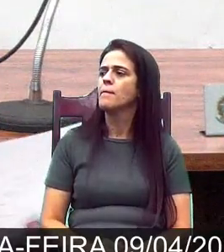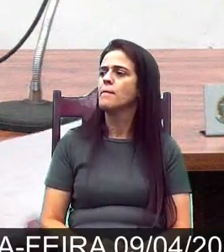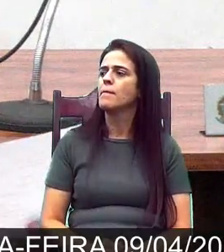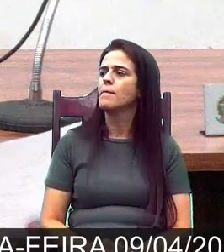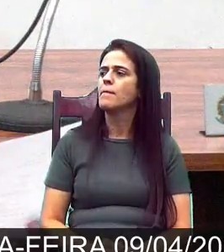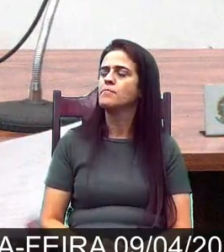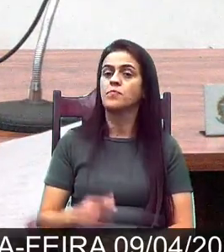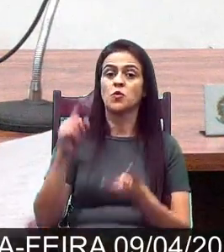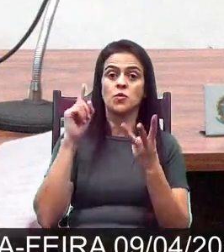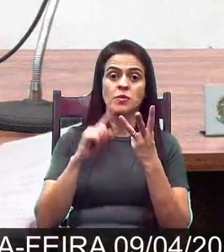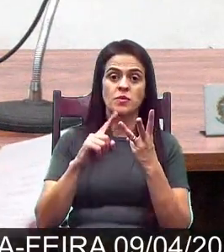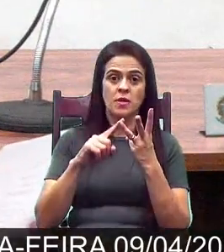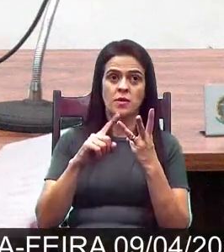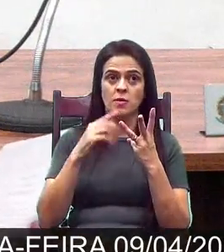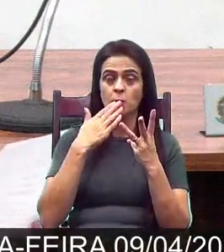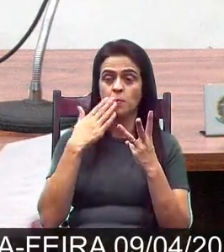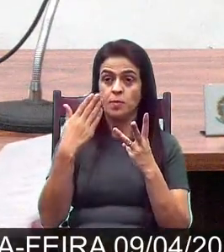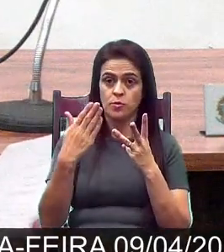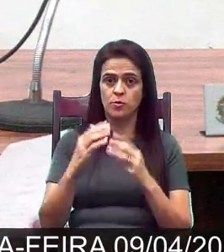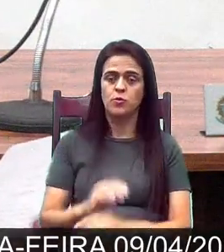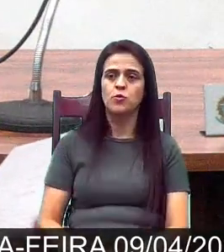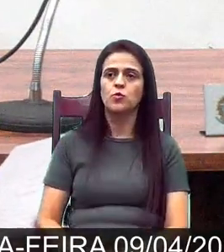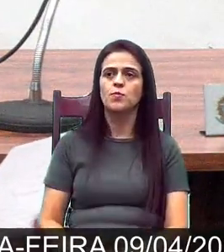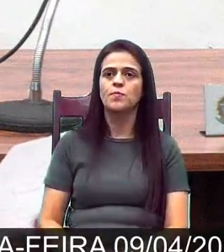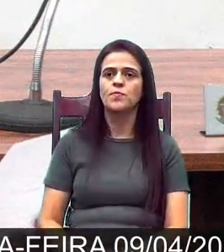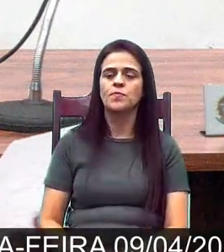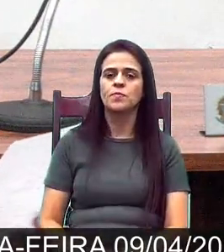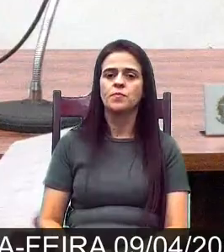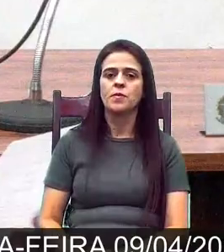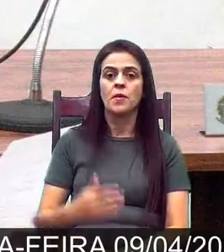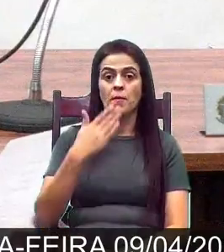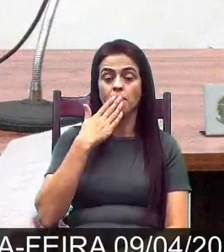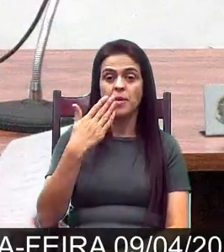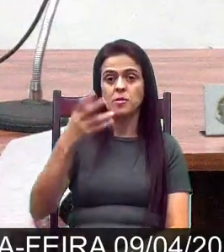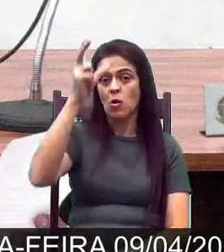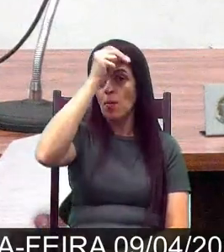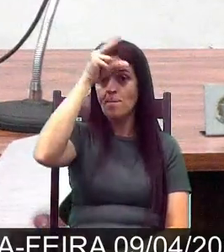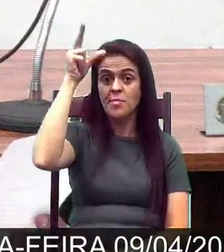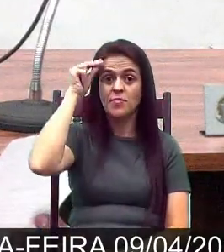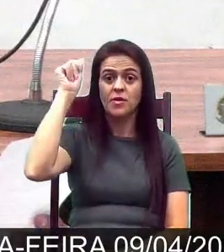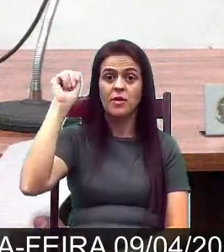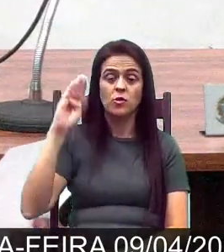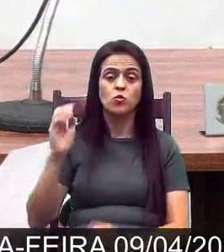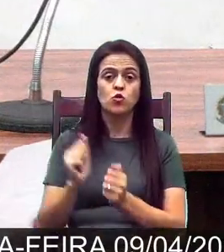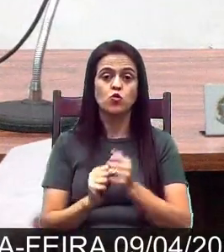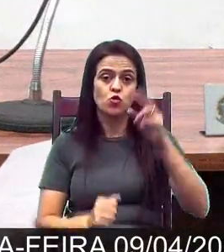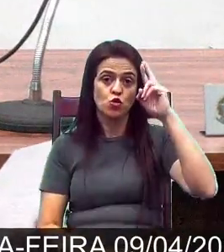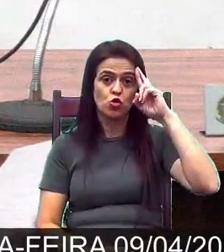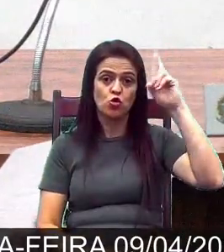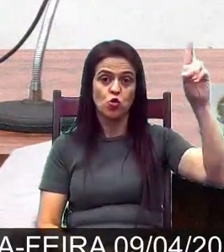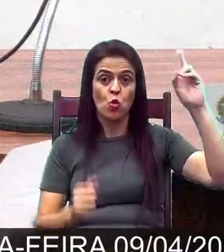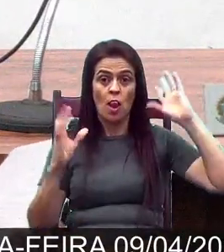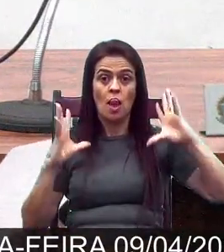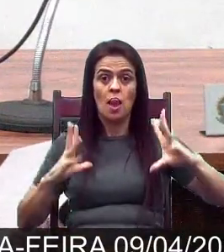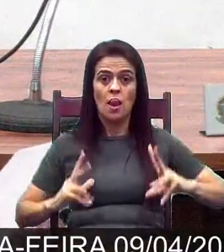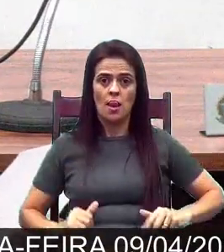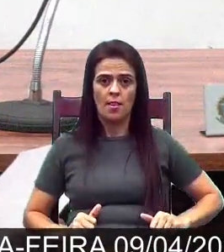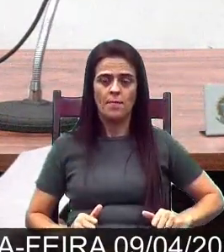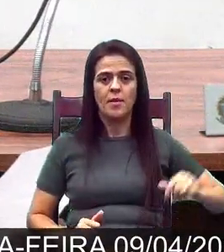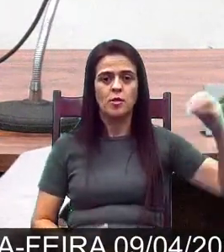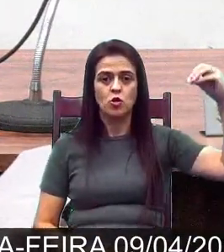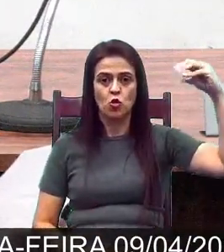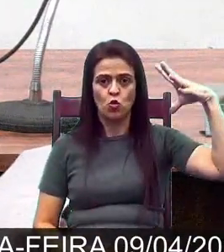Terceira indicação parlamentar, junto com o prefeito e ao diretor de iluminação pública, que